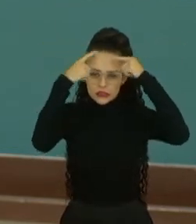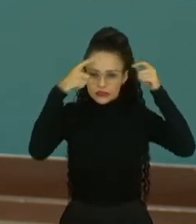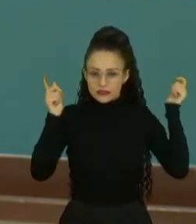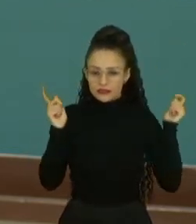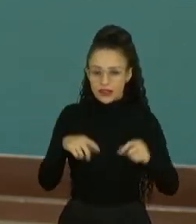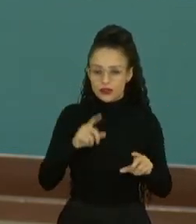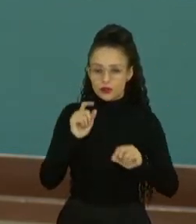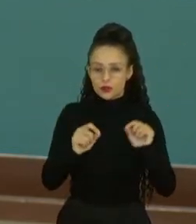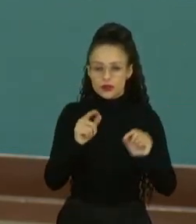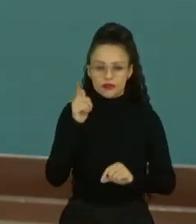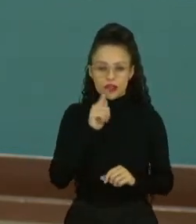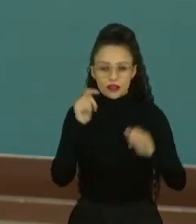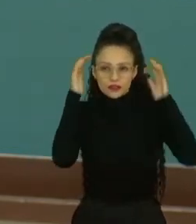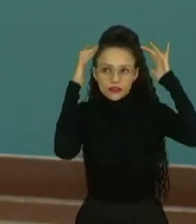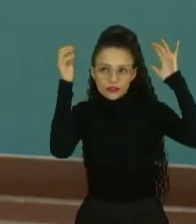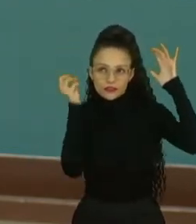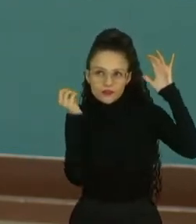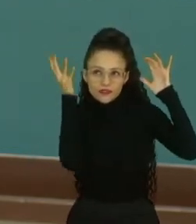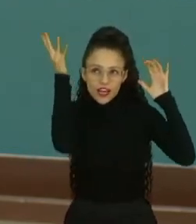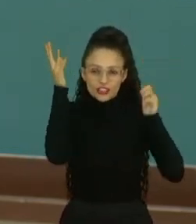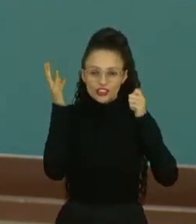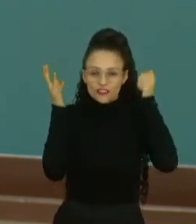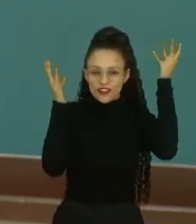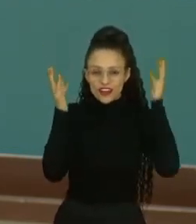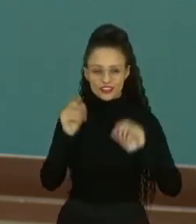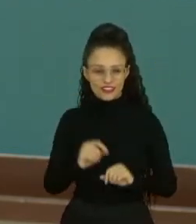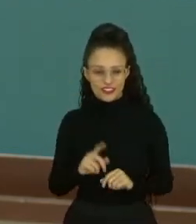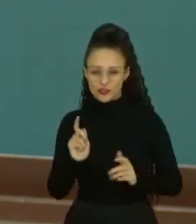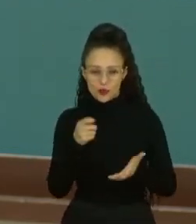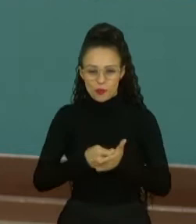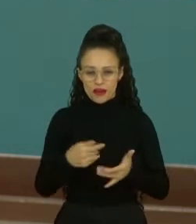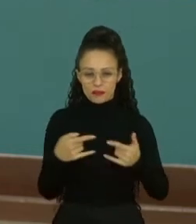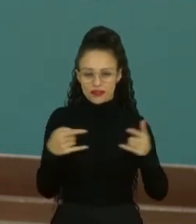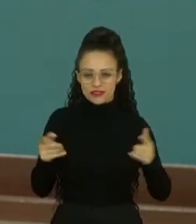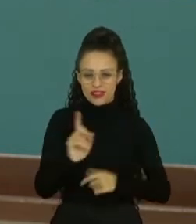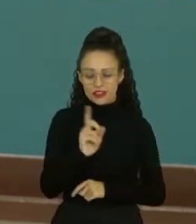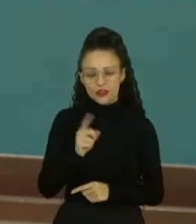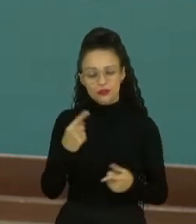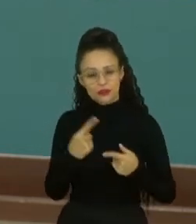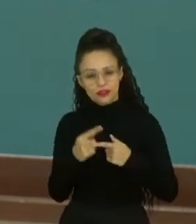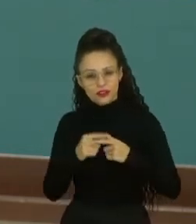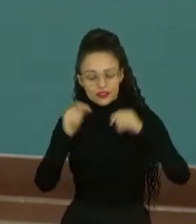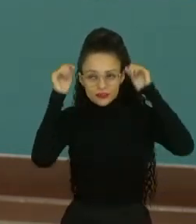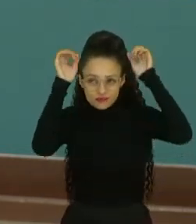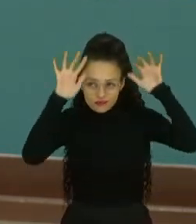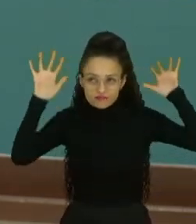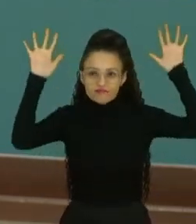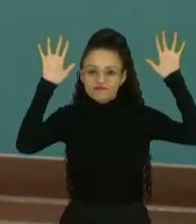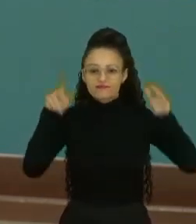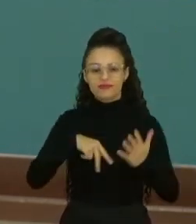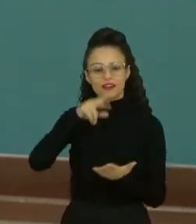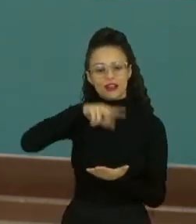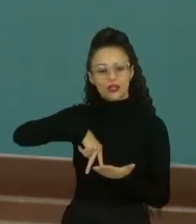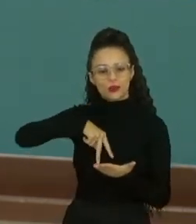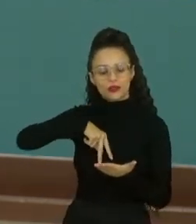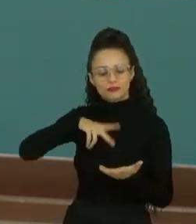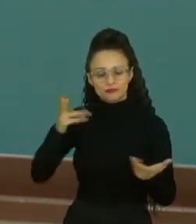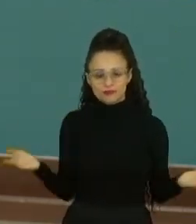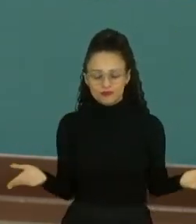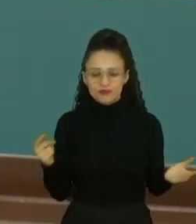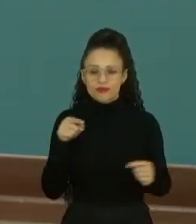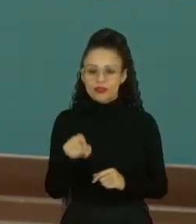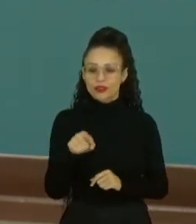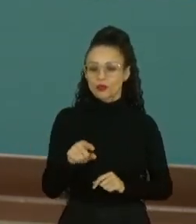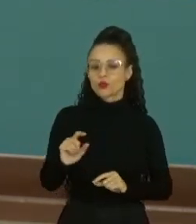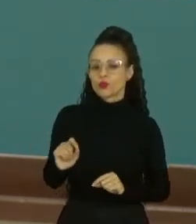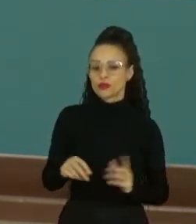conseguimos viajar sem pagar passagem, como nós dizemos, através do mundo encantado da leitura. E isso torna